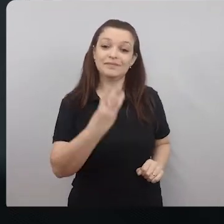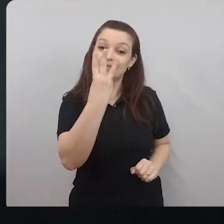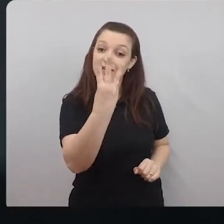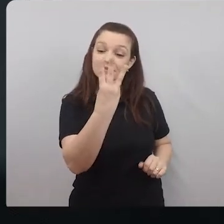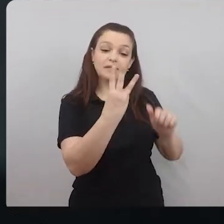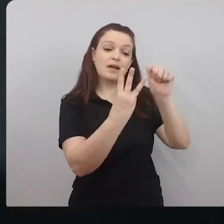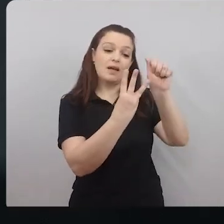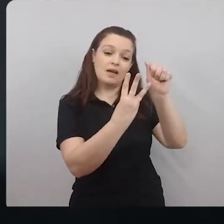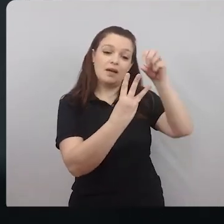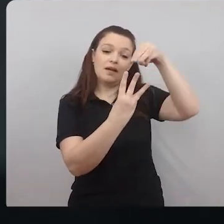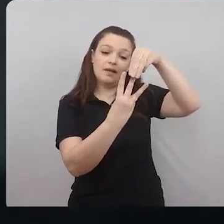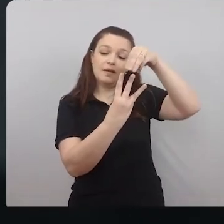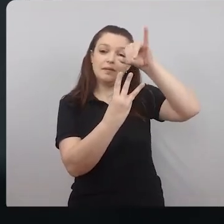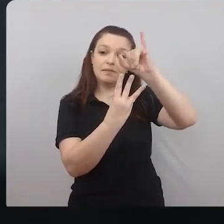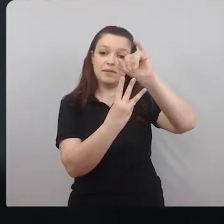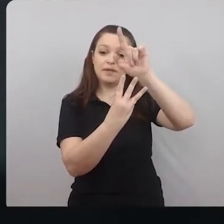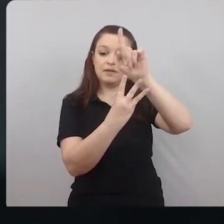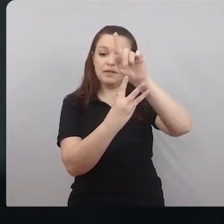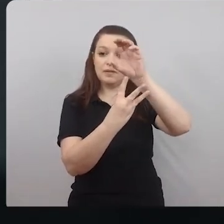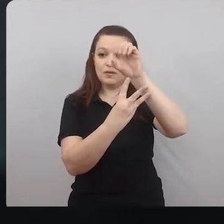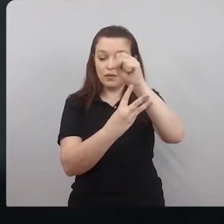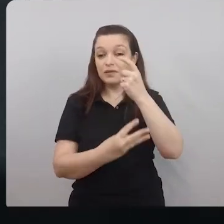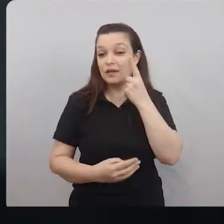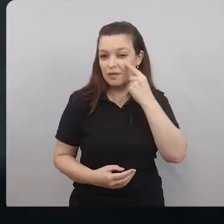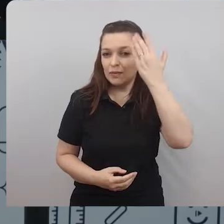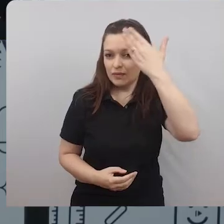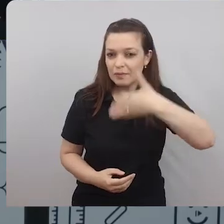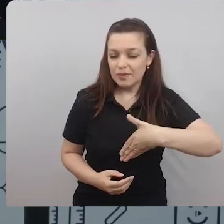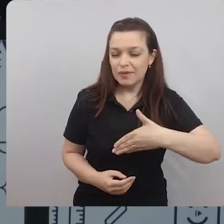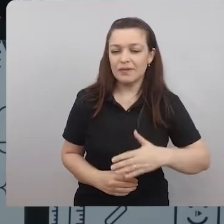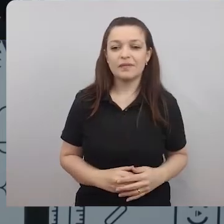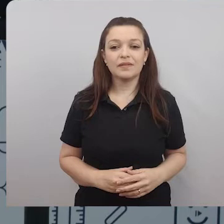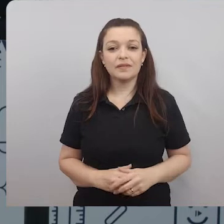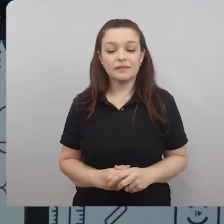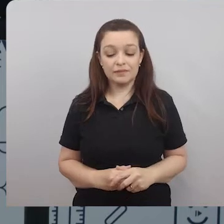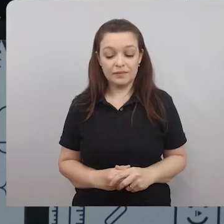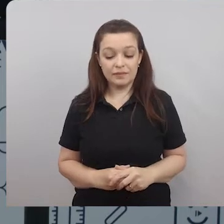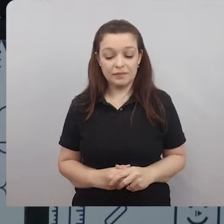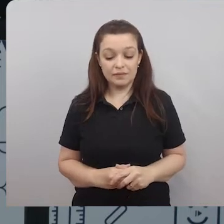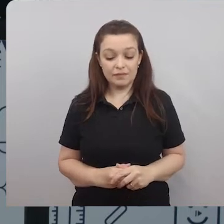A-mi-gos. Três sílabas. Será que é isso mesmo?